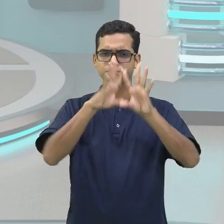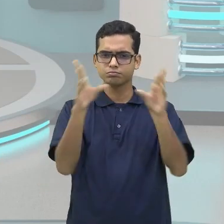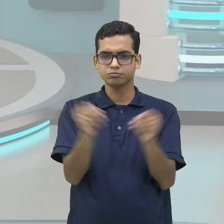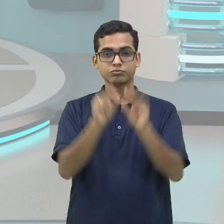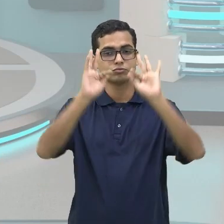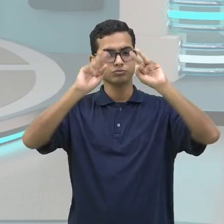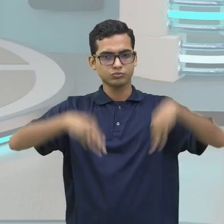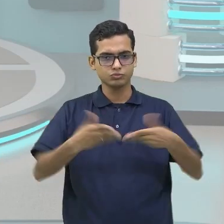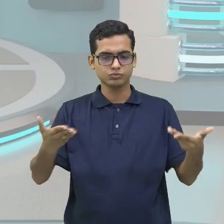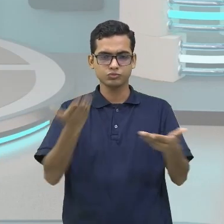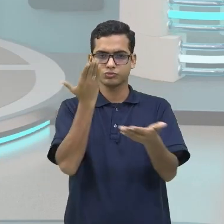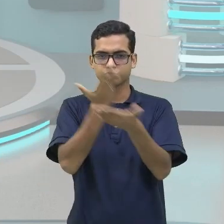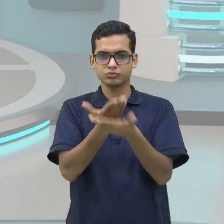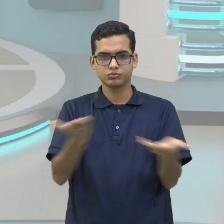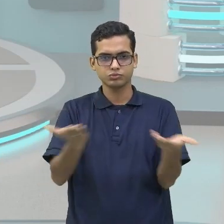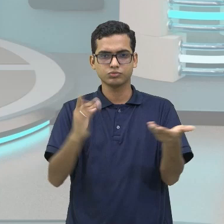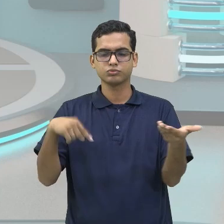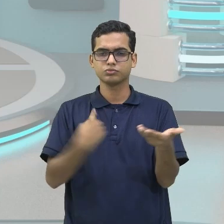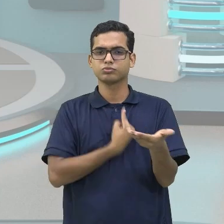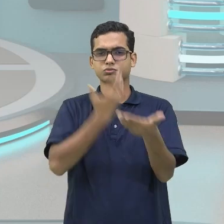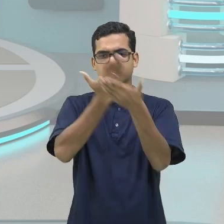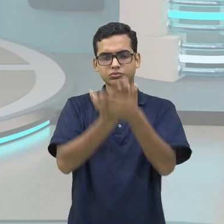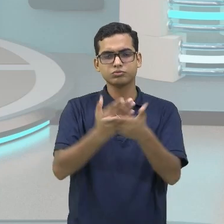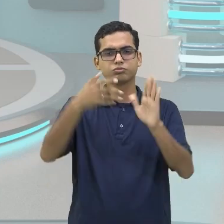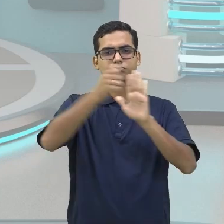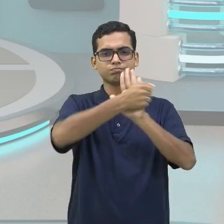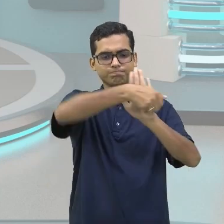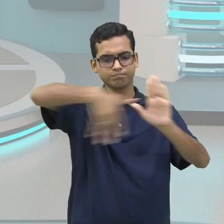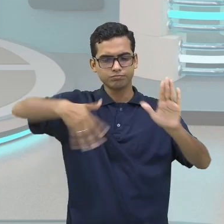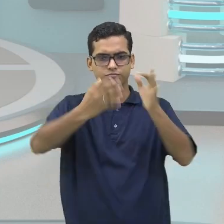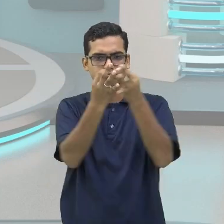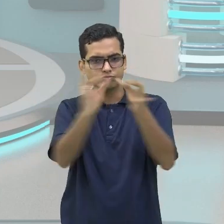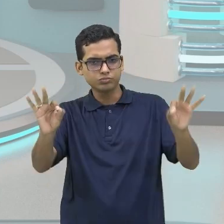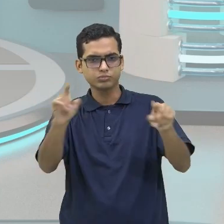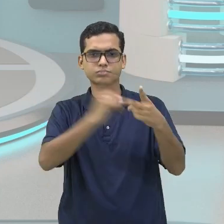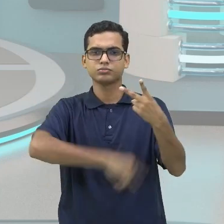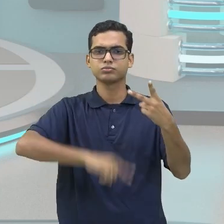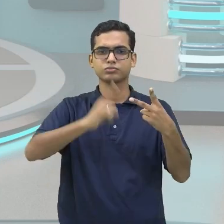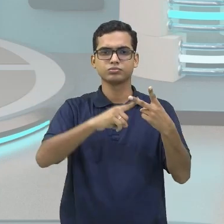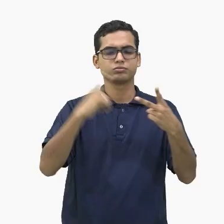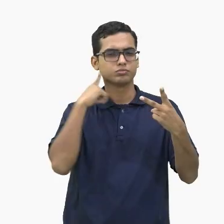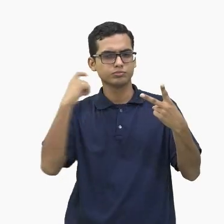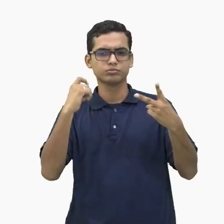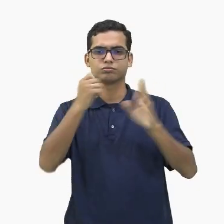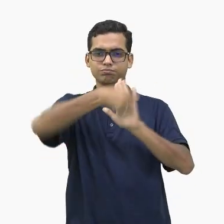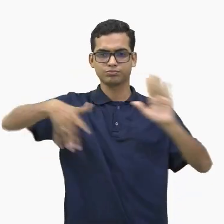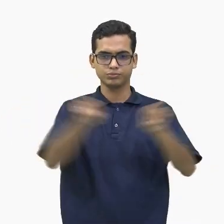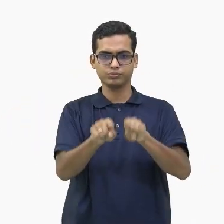encerrando esta aula na qual exploramos figuras de construção e figuras de som.